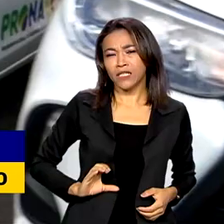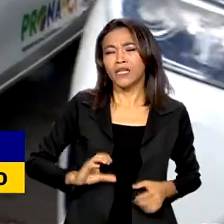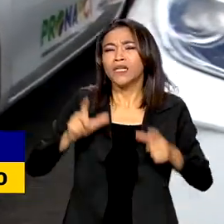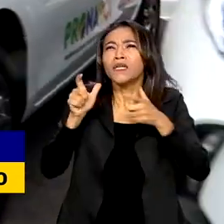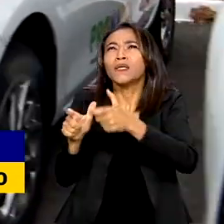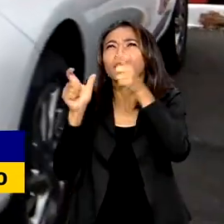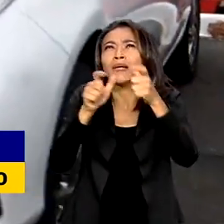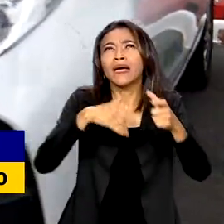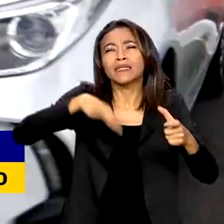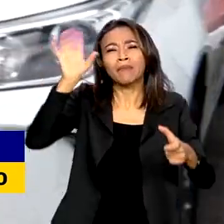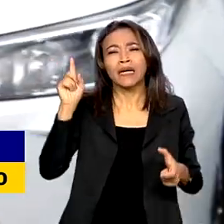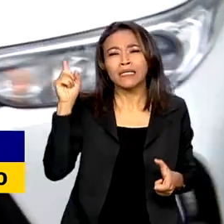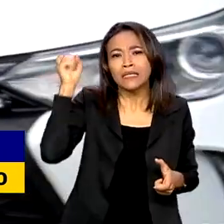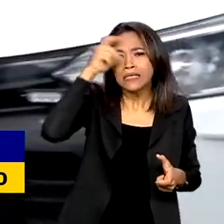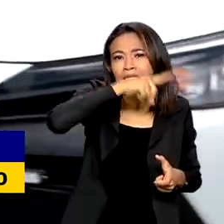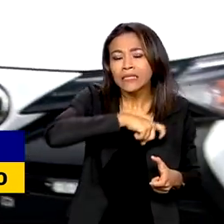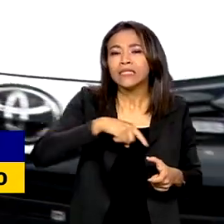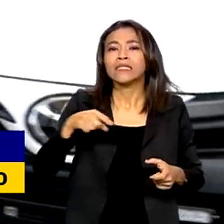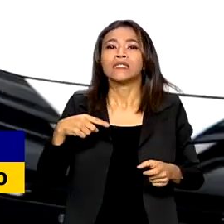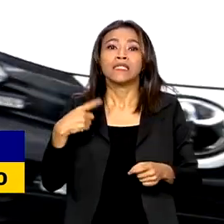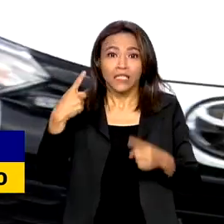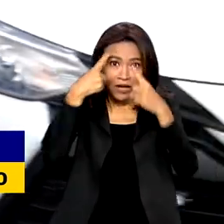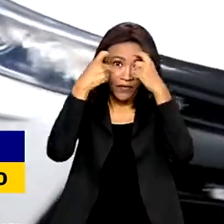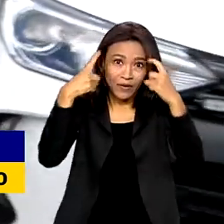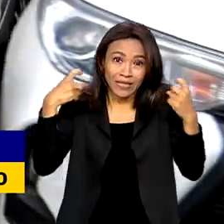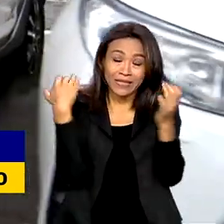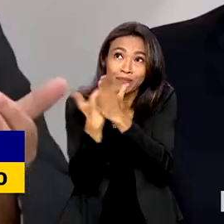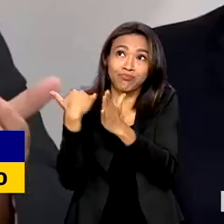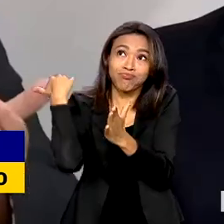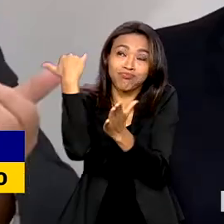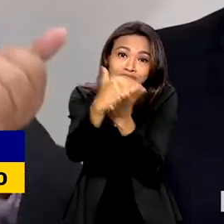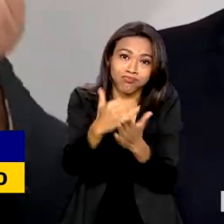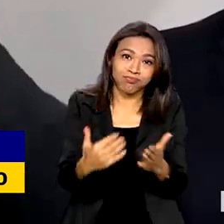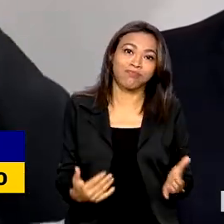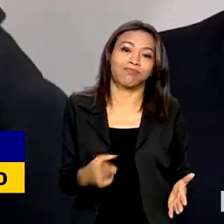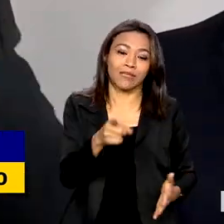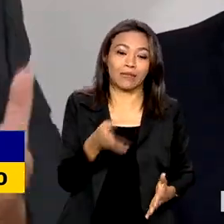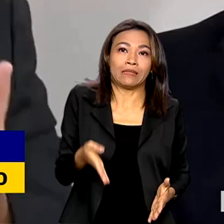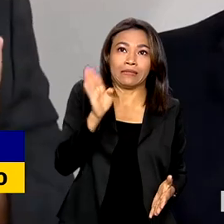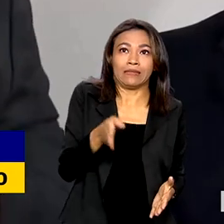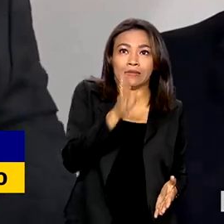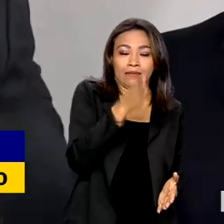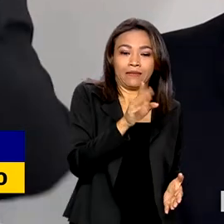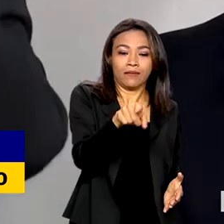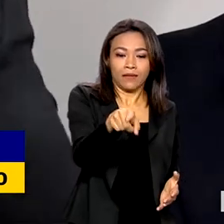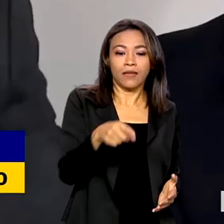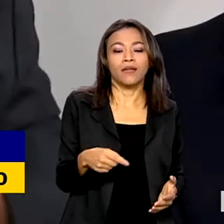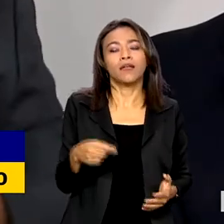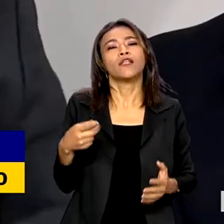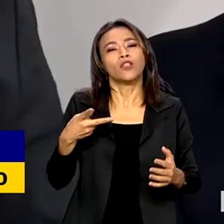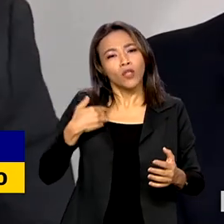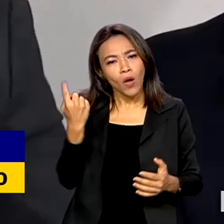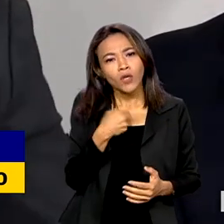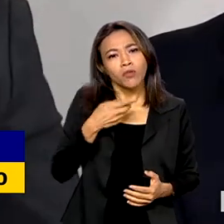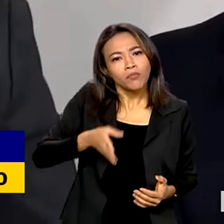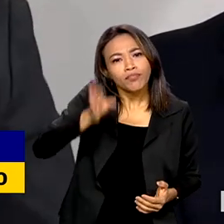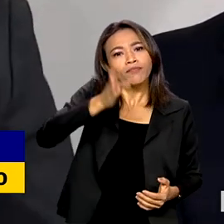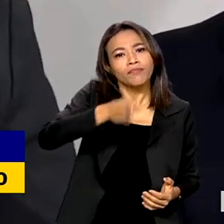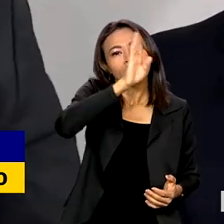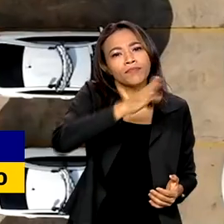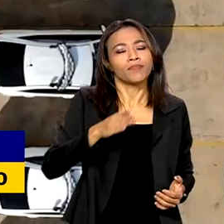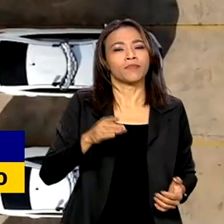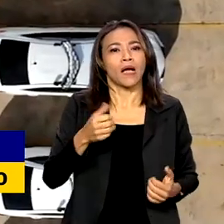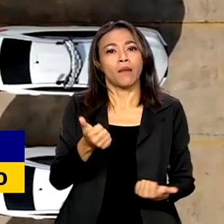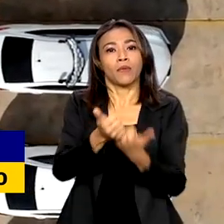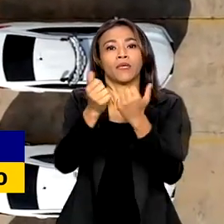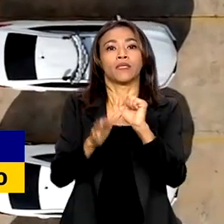e com altos índices de violência que é isto que nós estamos fazendo o mutirão em favor da segurança pública no